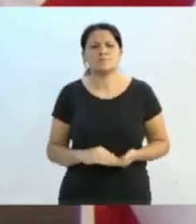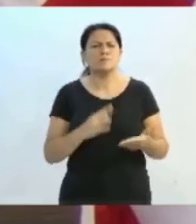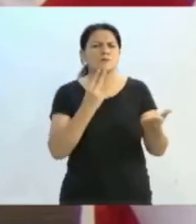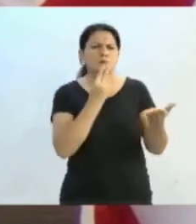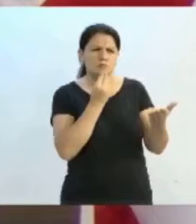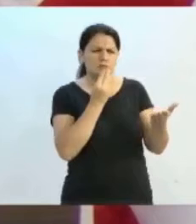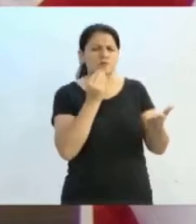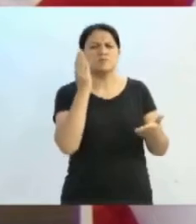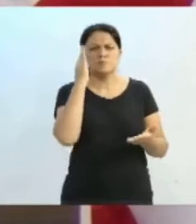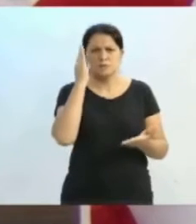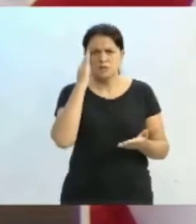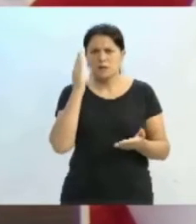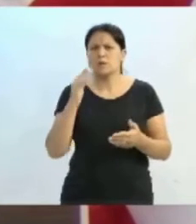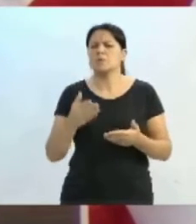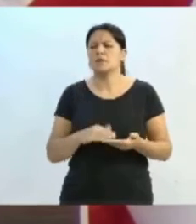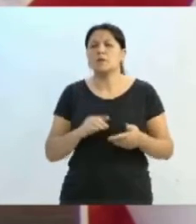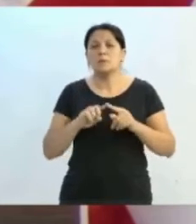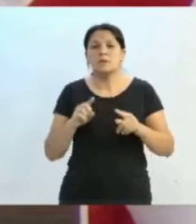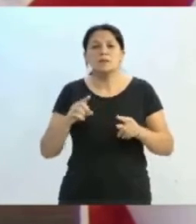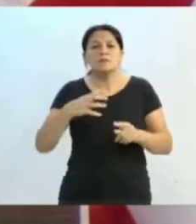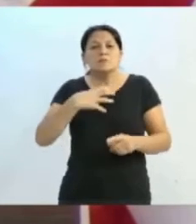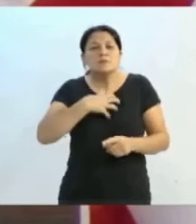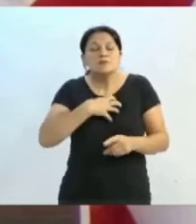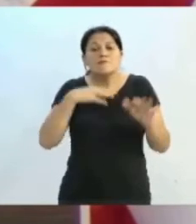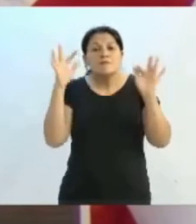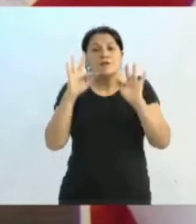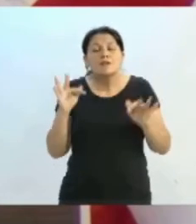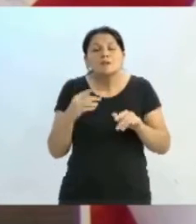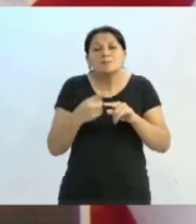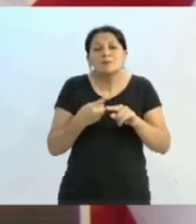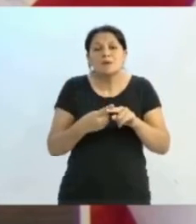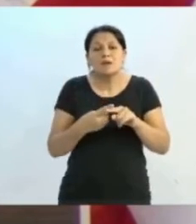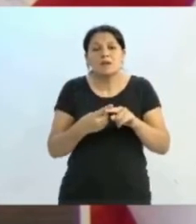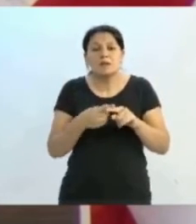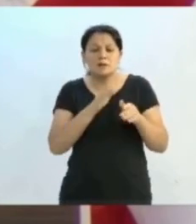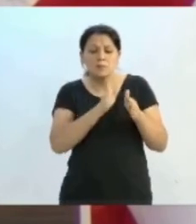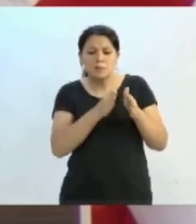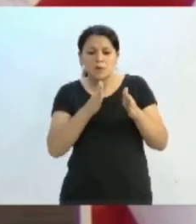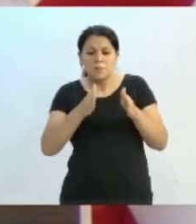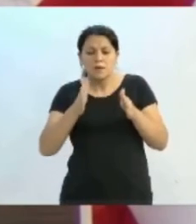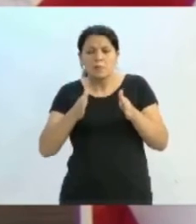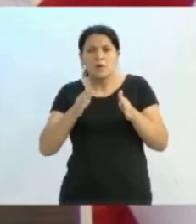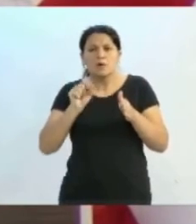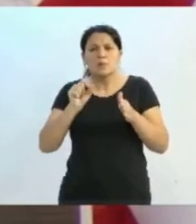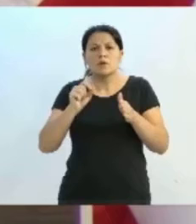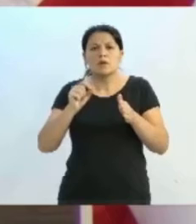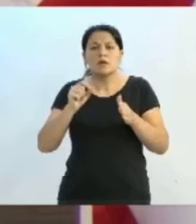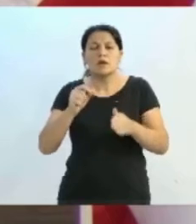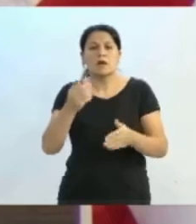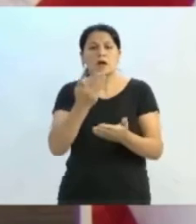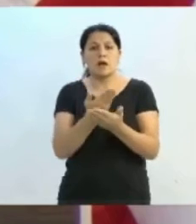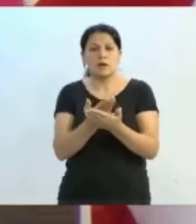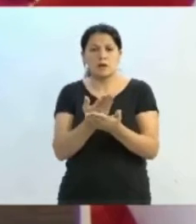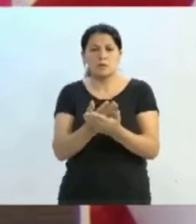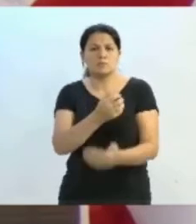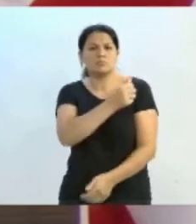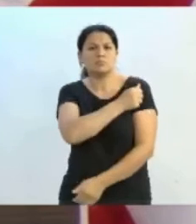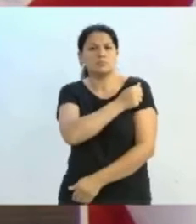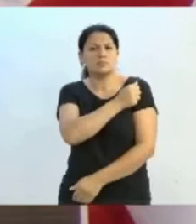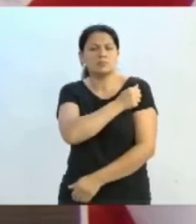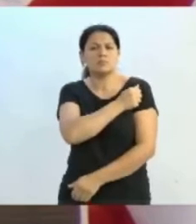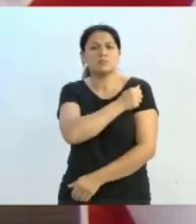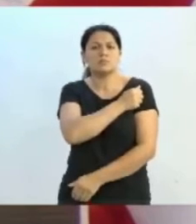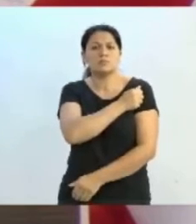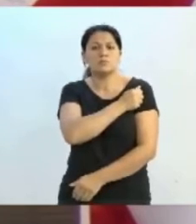desse assunto eu fiquei muito Encantada porque esse esse programa atende os estudantes da educação superior e temos bons